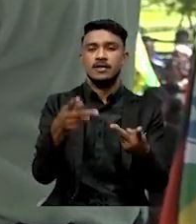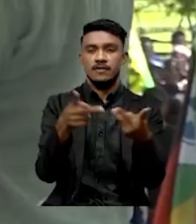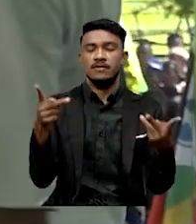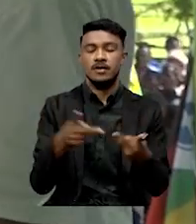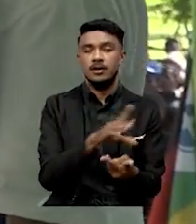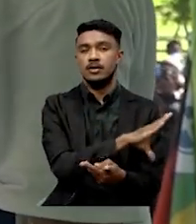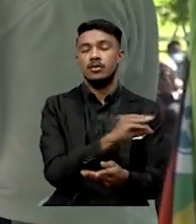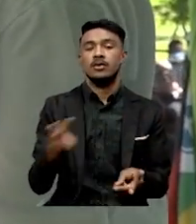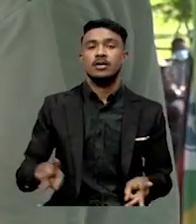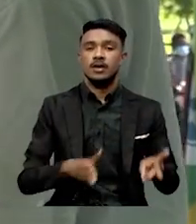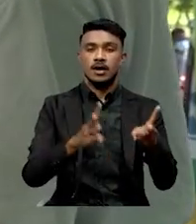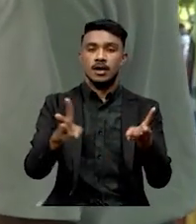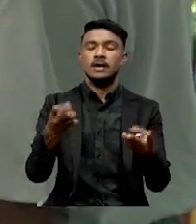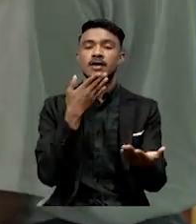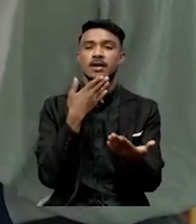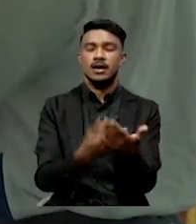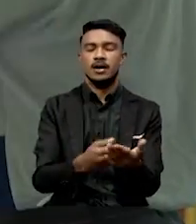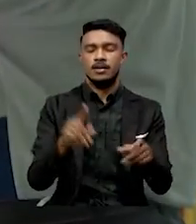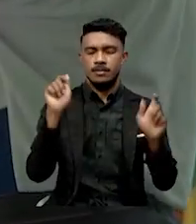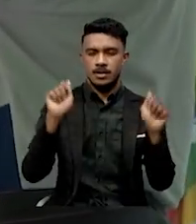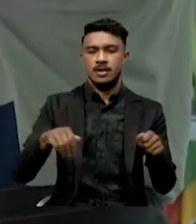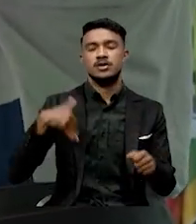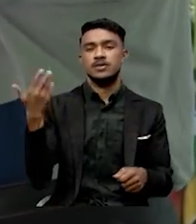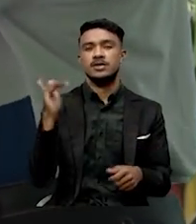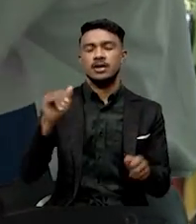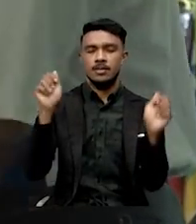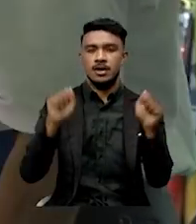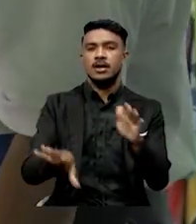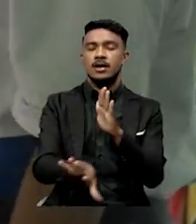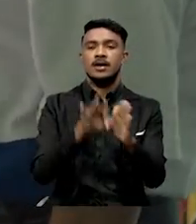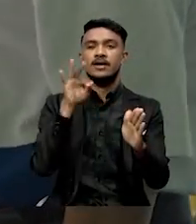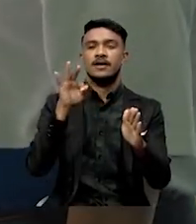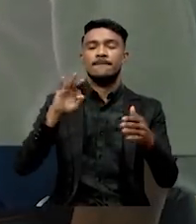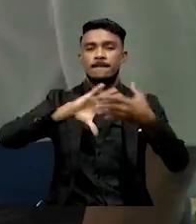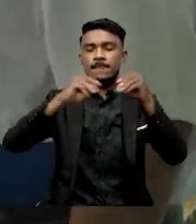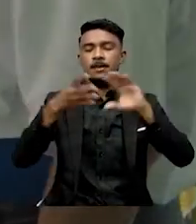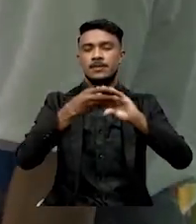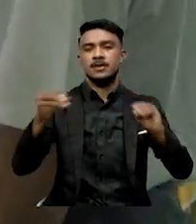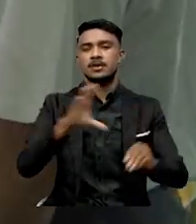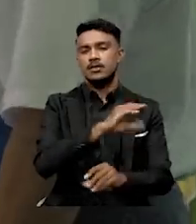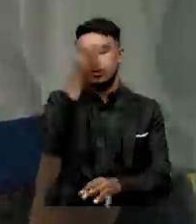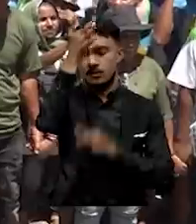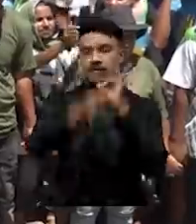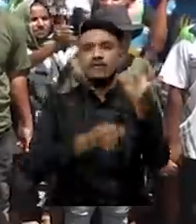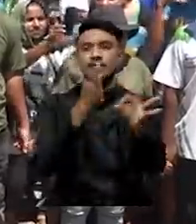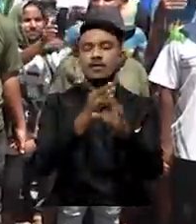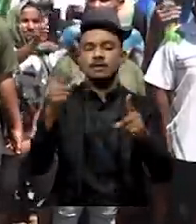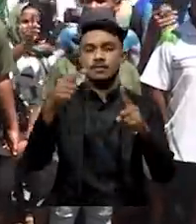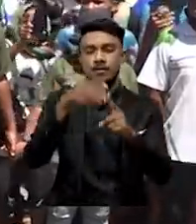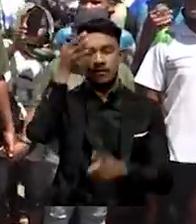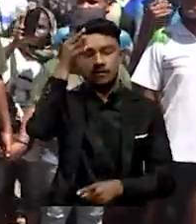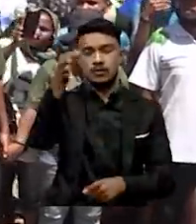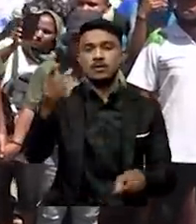dalan ideias, para jovens ser nem bele, retan esperança dune, fia, ba futuro. E a fatia